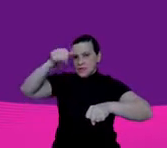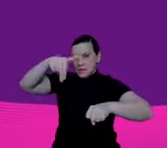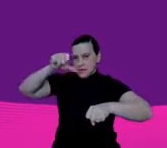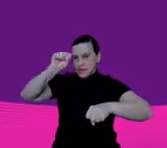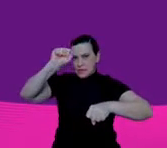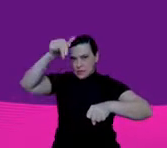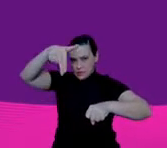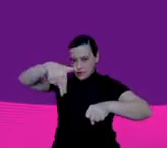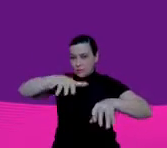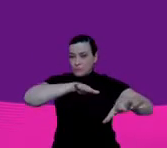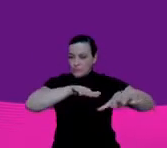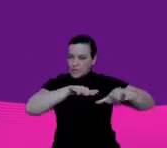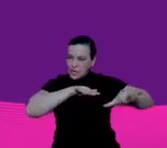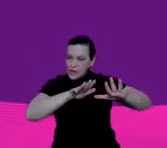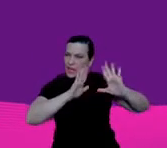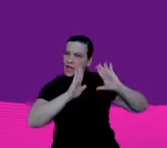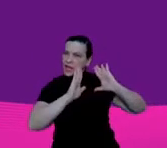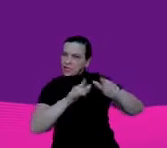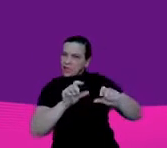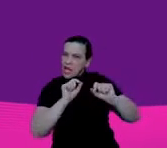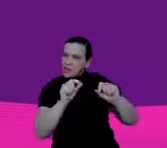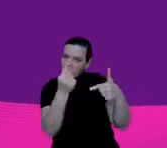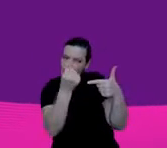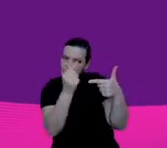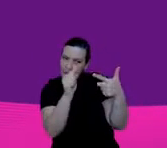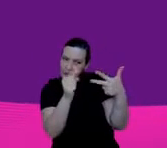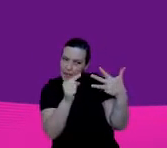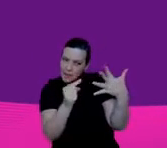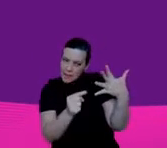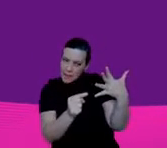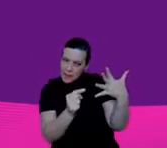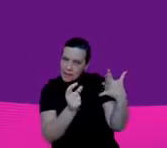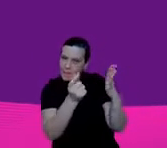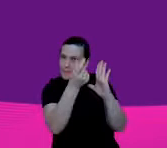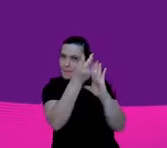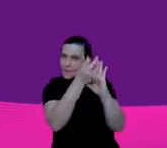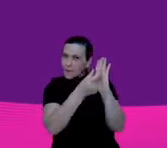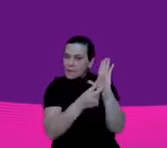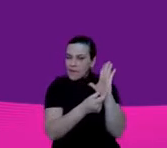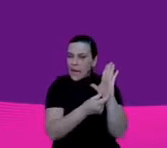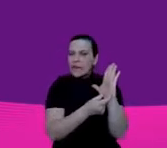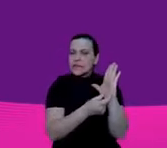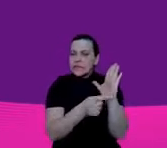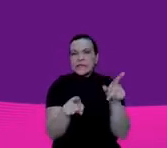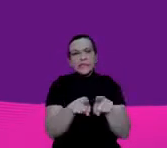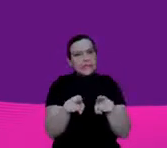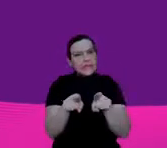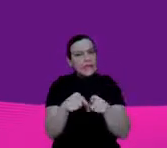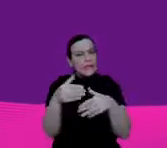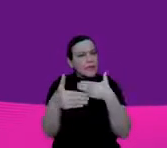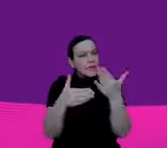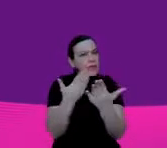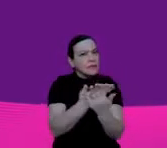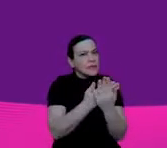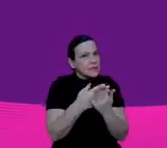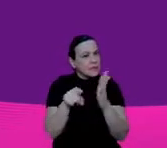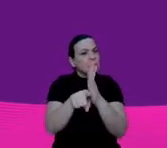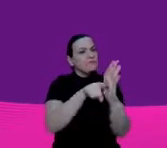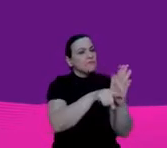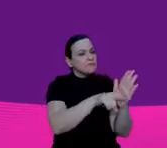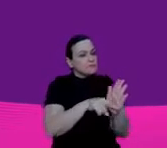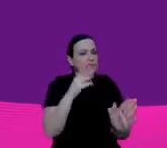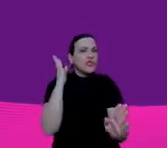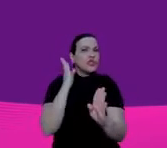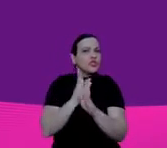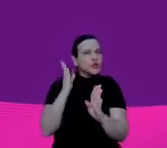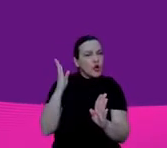desses critérios diagnósticos, tentando colocar também essas descobertas recentes, né, sintomas no motores e